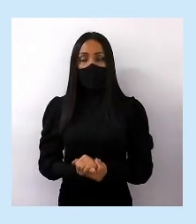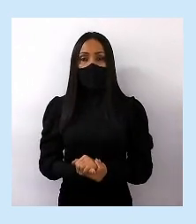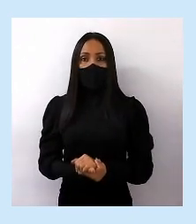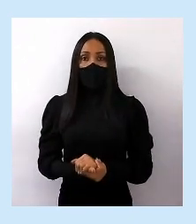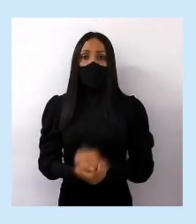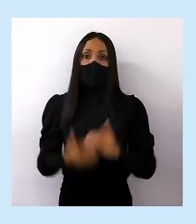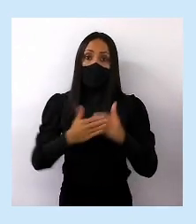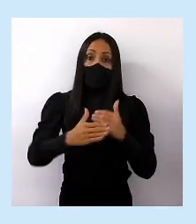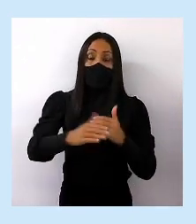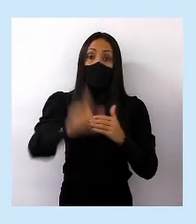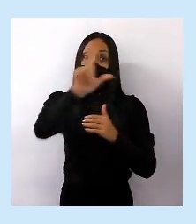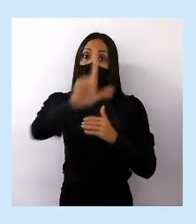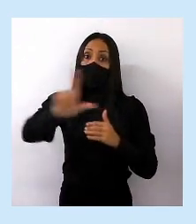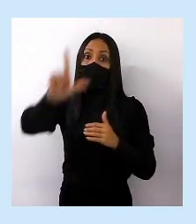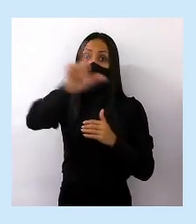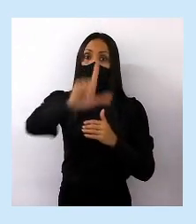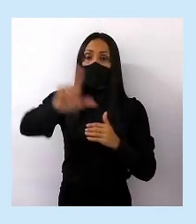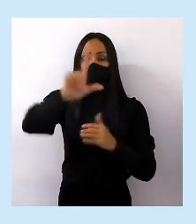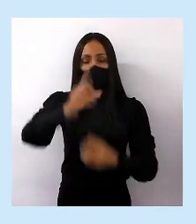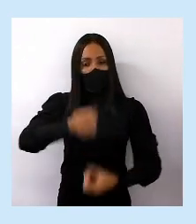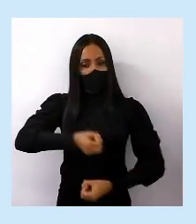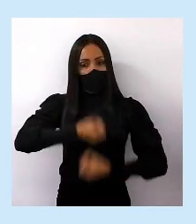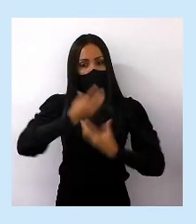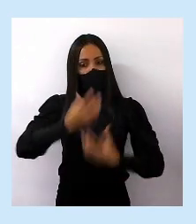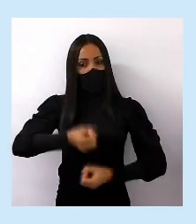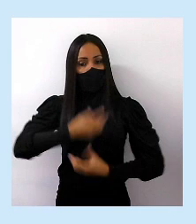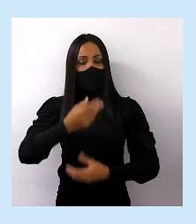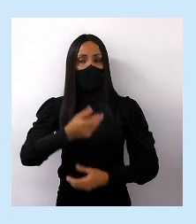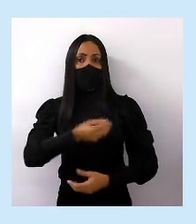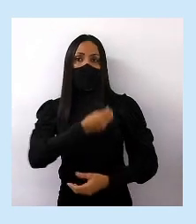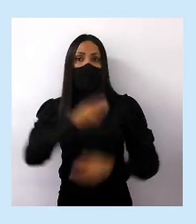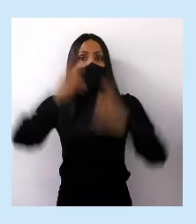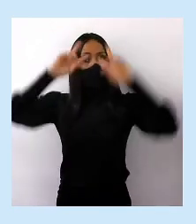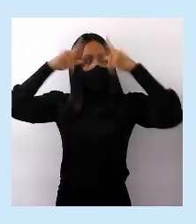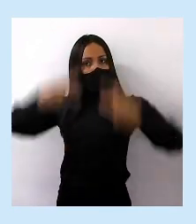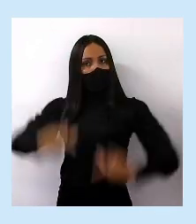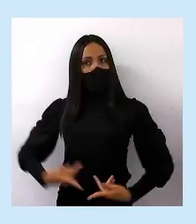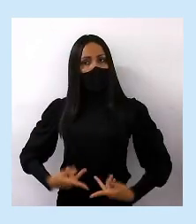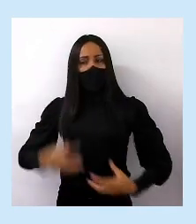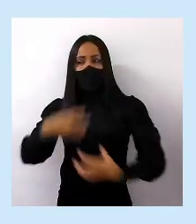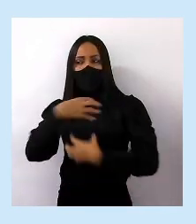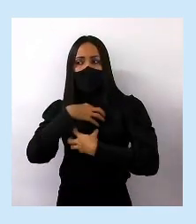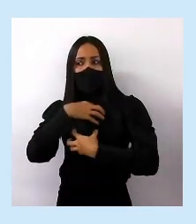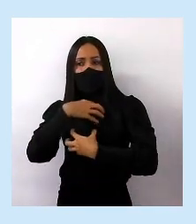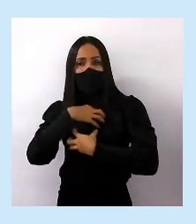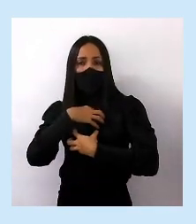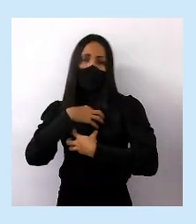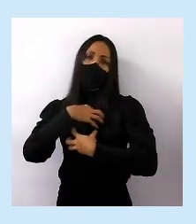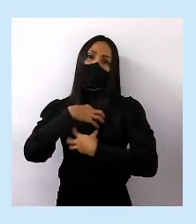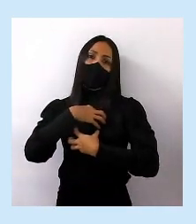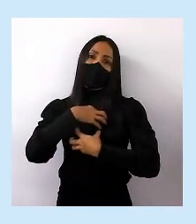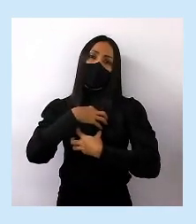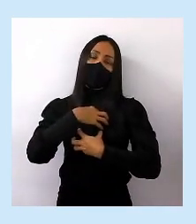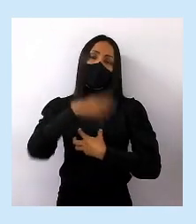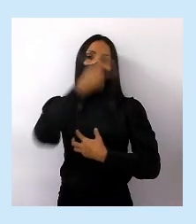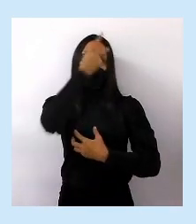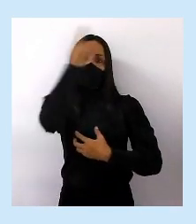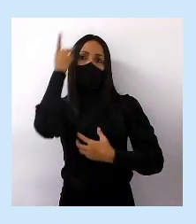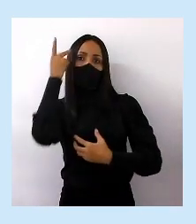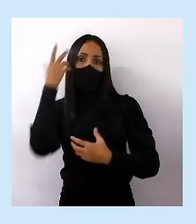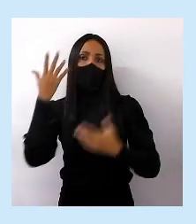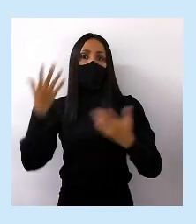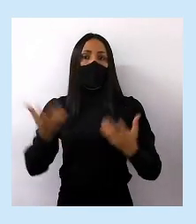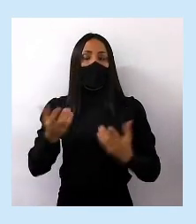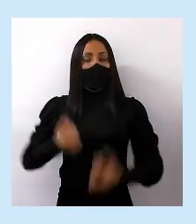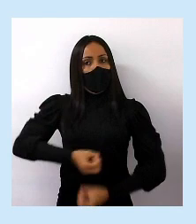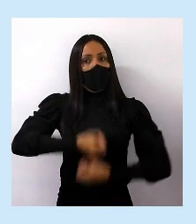gente, a literatura, ela expressa a vida humana, o sentimento humano, ou seja, a literatura é um porta-voz